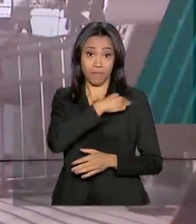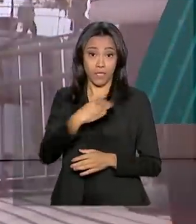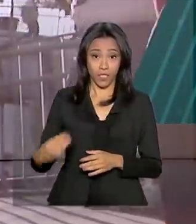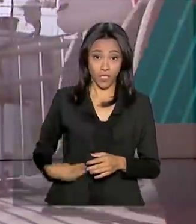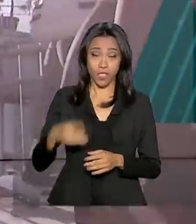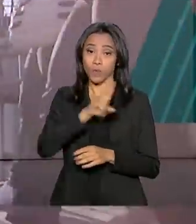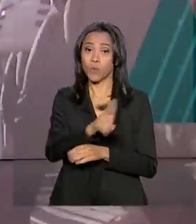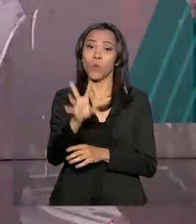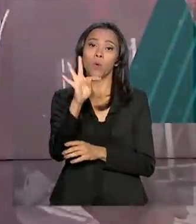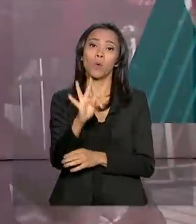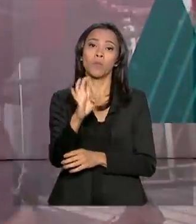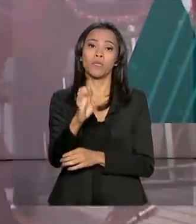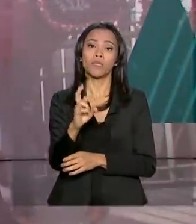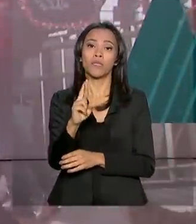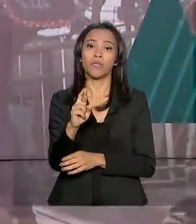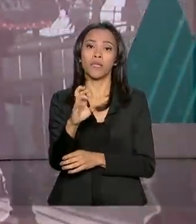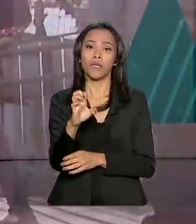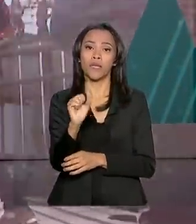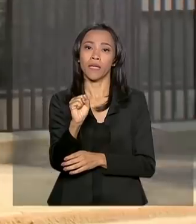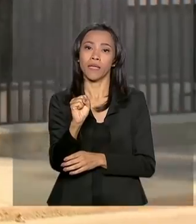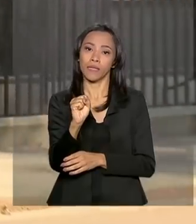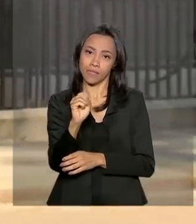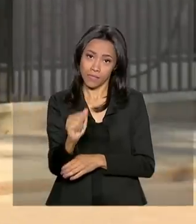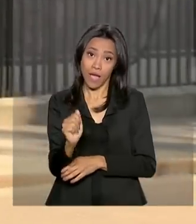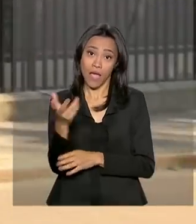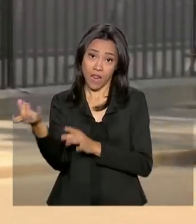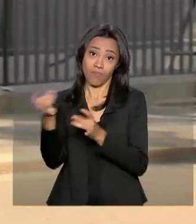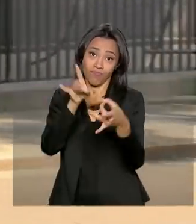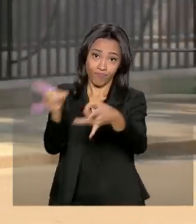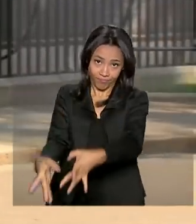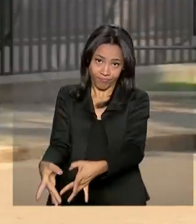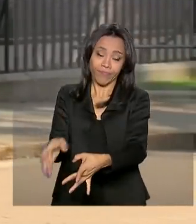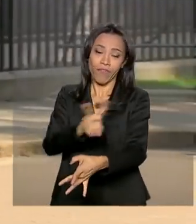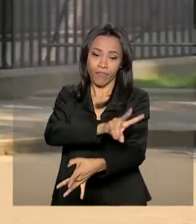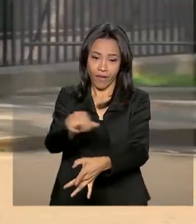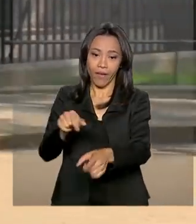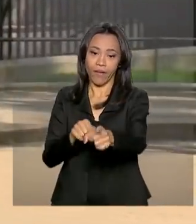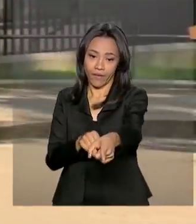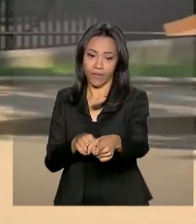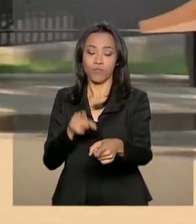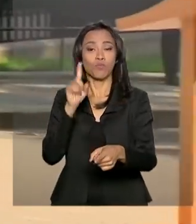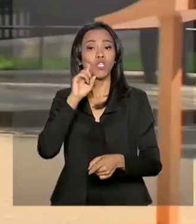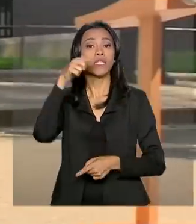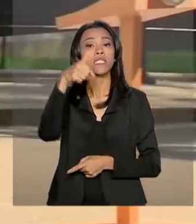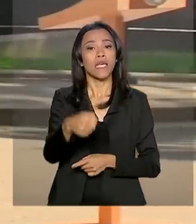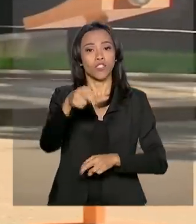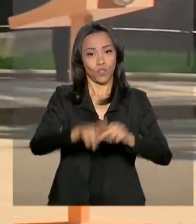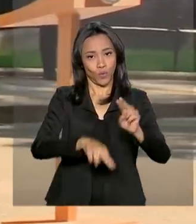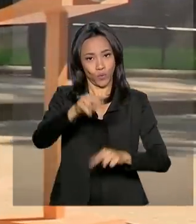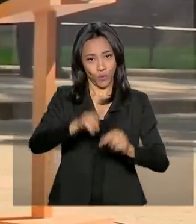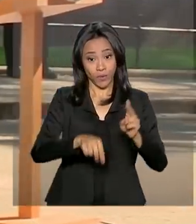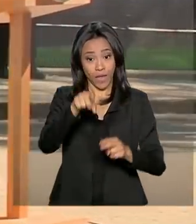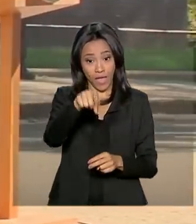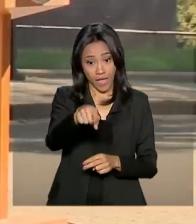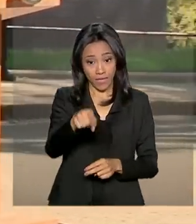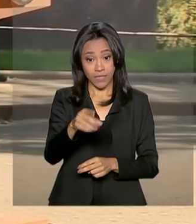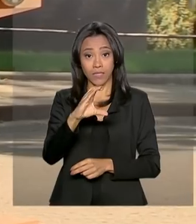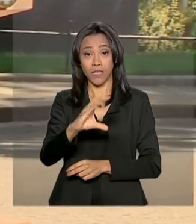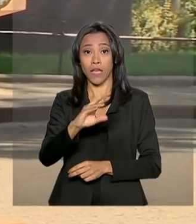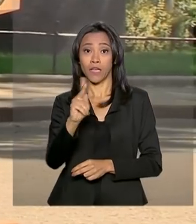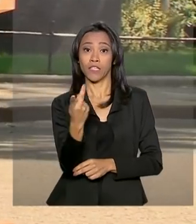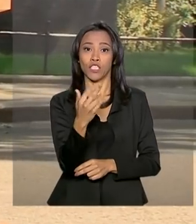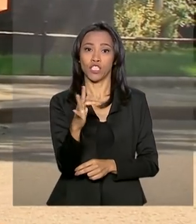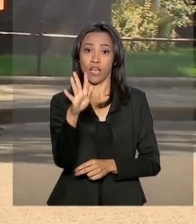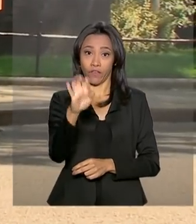a renúncia nesta sexta-feira. Em seu discurso, ela informou que deixará o cargo em 7 de junho. A chefe de governo do Reino Unido explicou